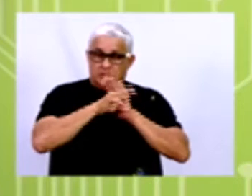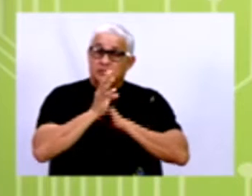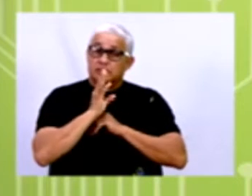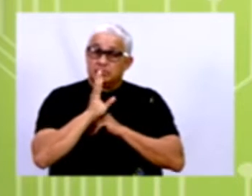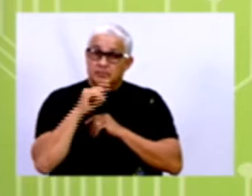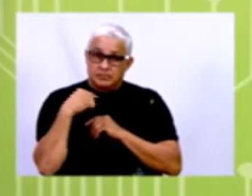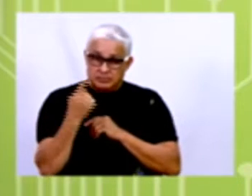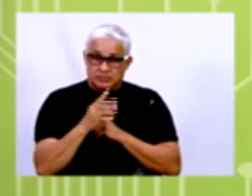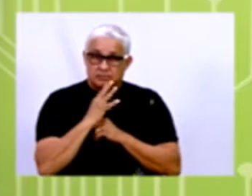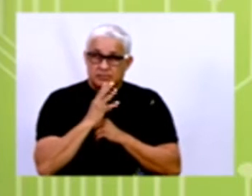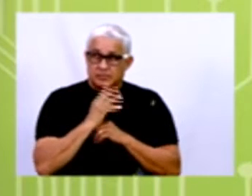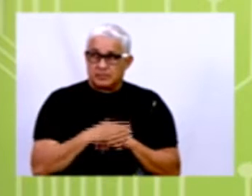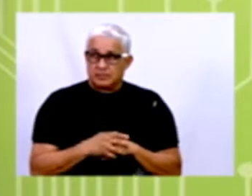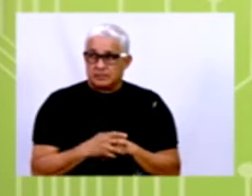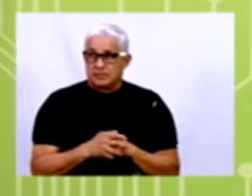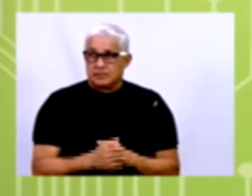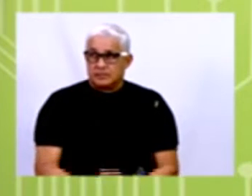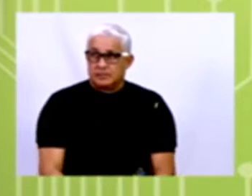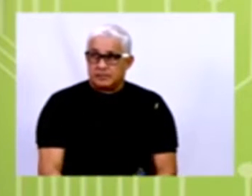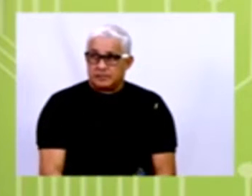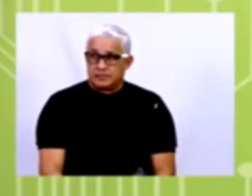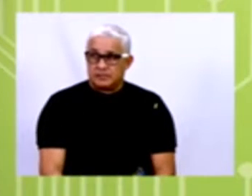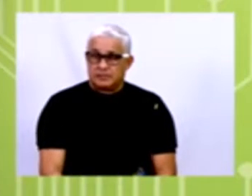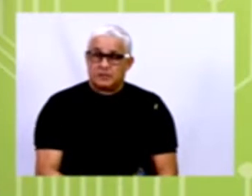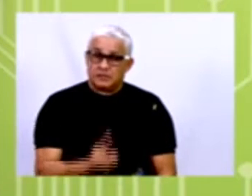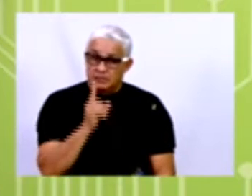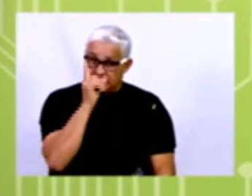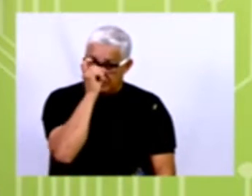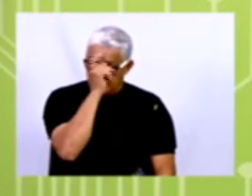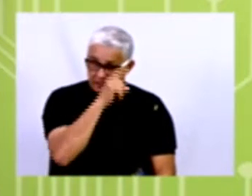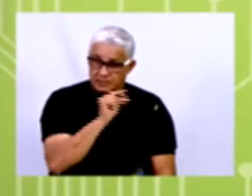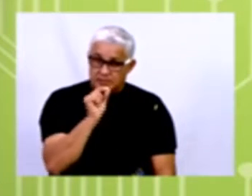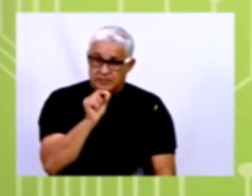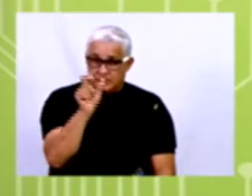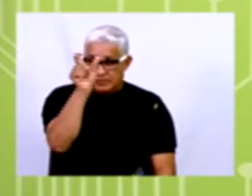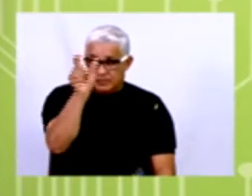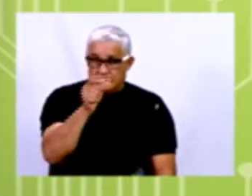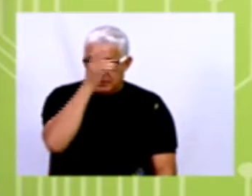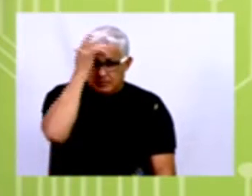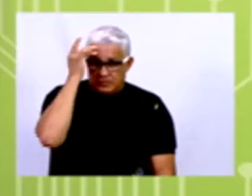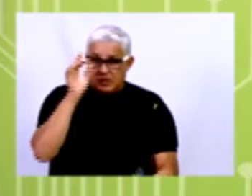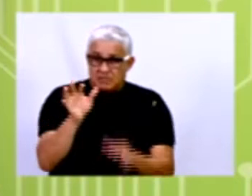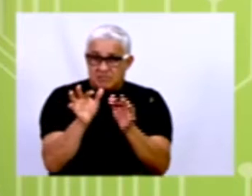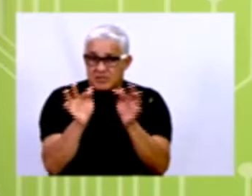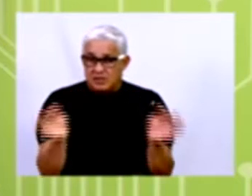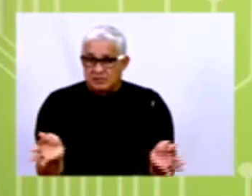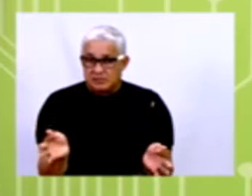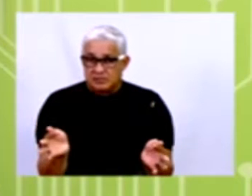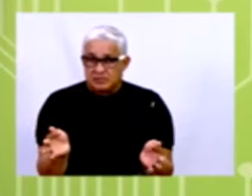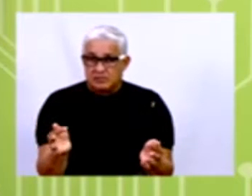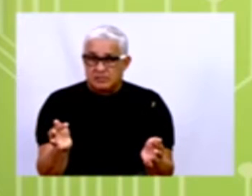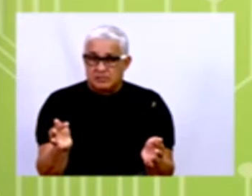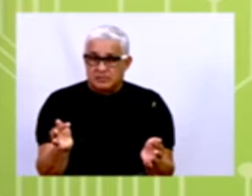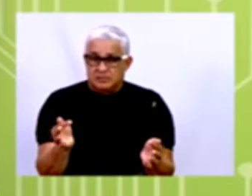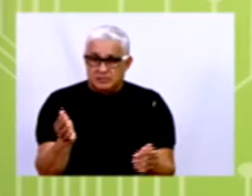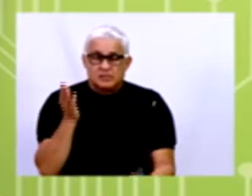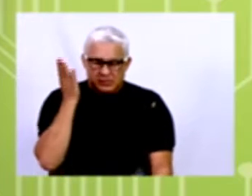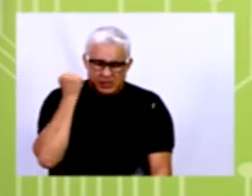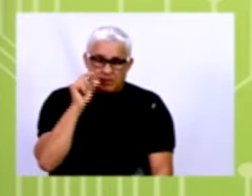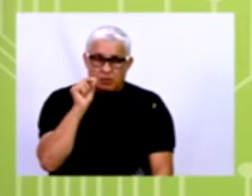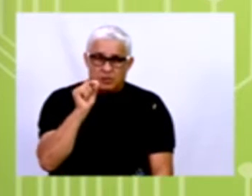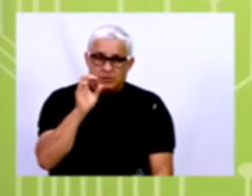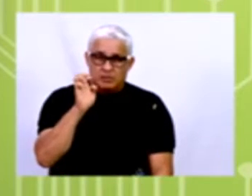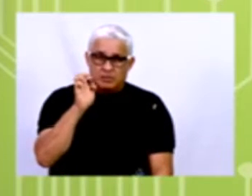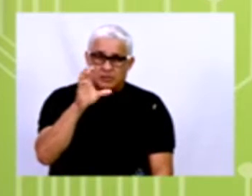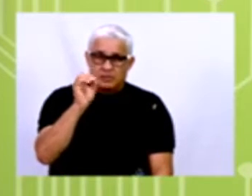conhecido. E é muito difícil uma pessoa, por mais simples que seja, não ter uma noção do que seja economia.